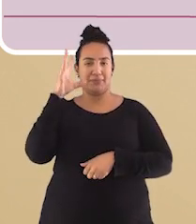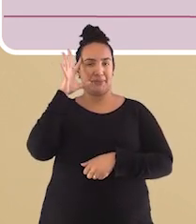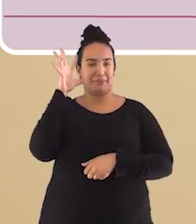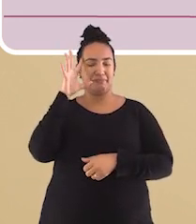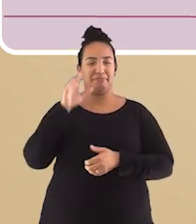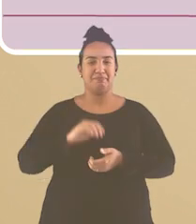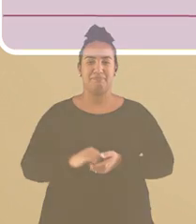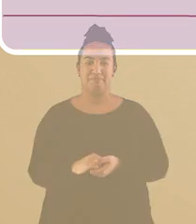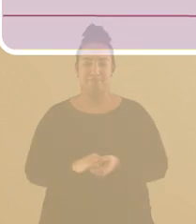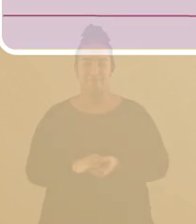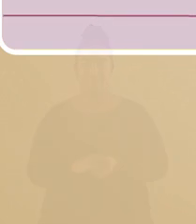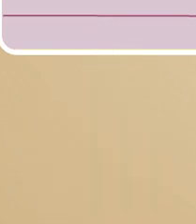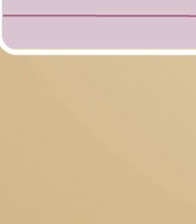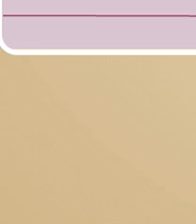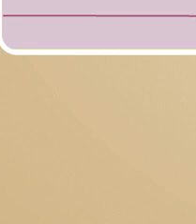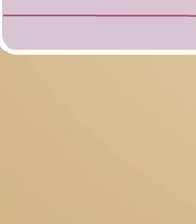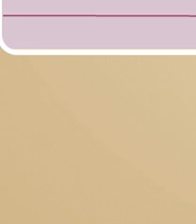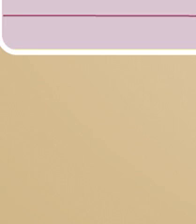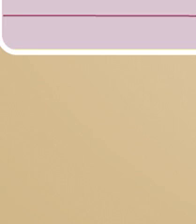vocês pensarem